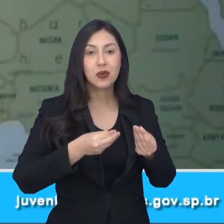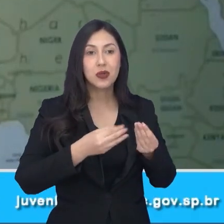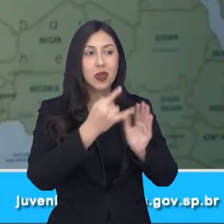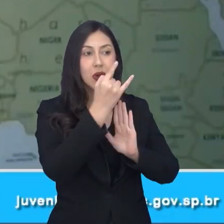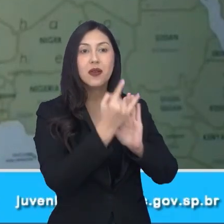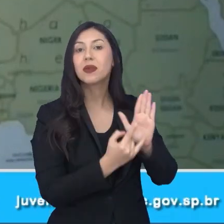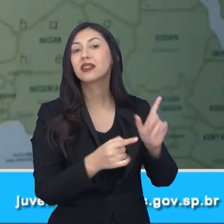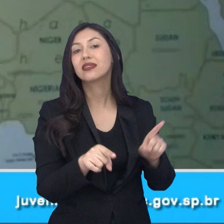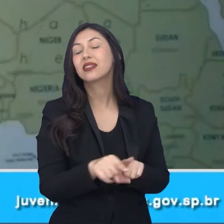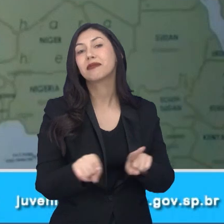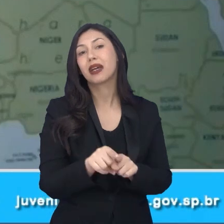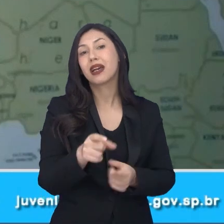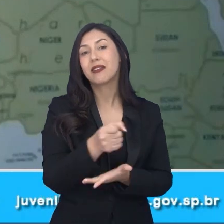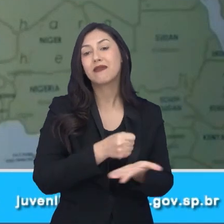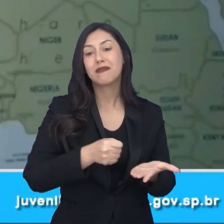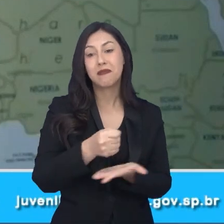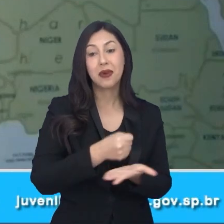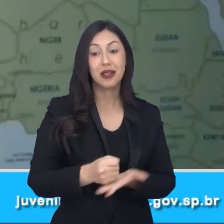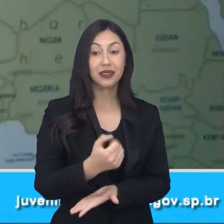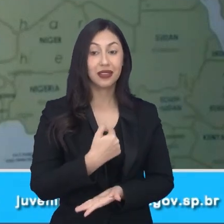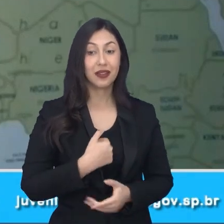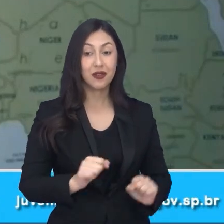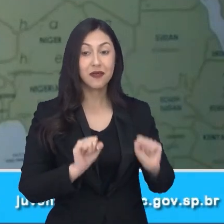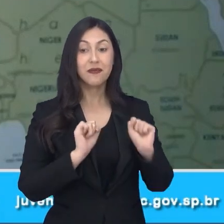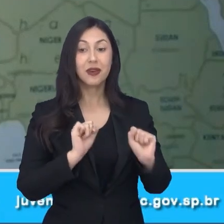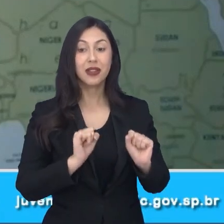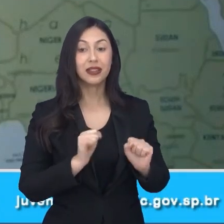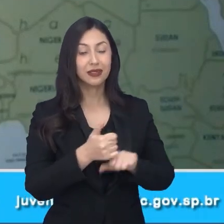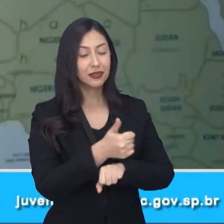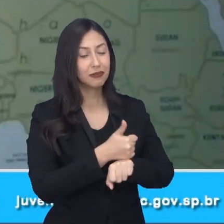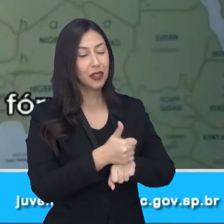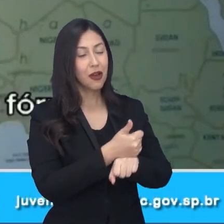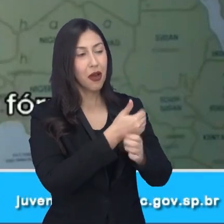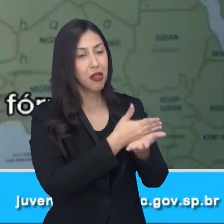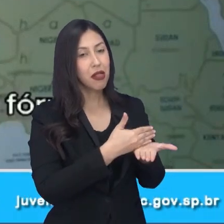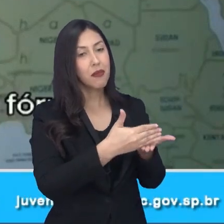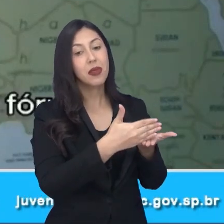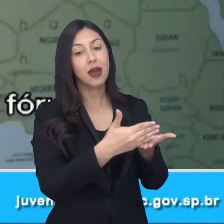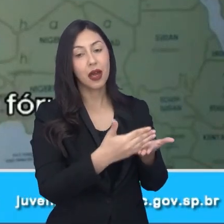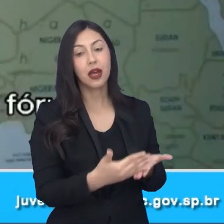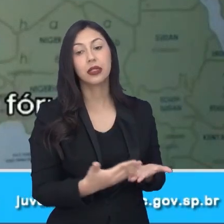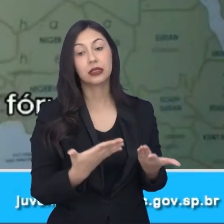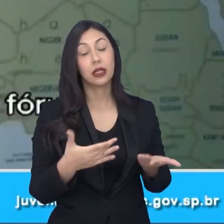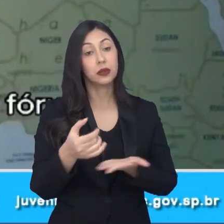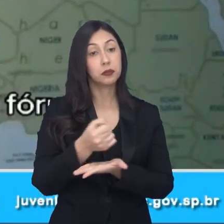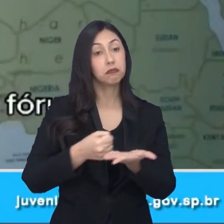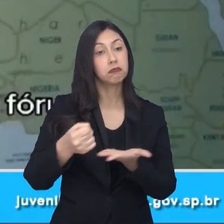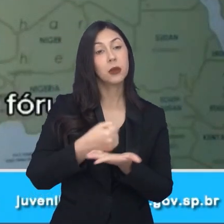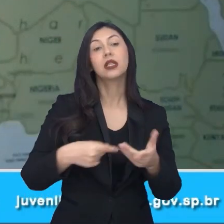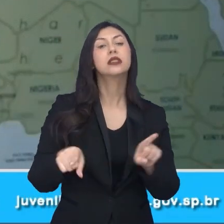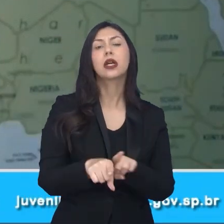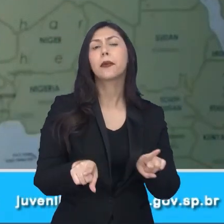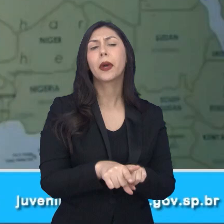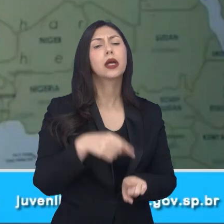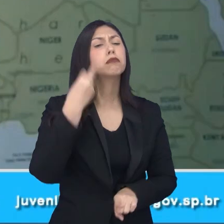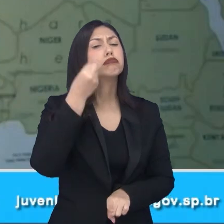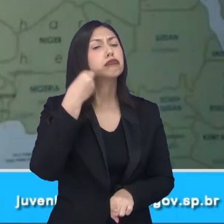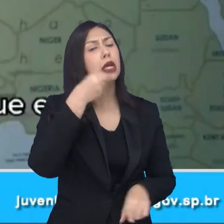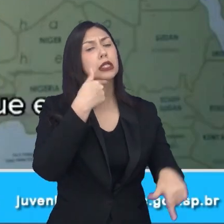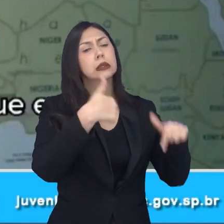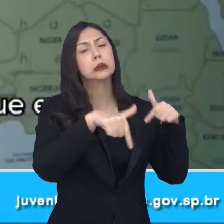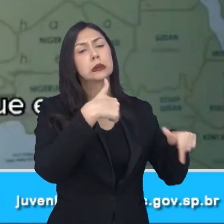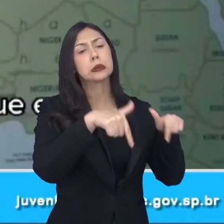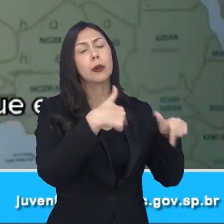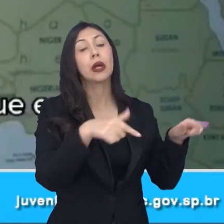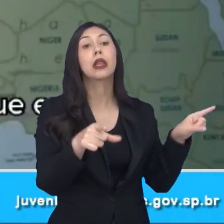deu a base para que eu pudesse entrar na minha vida profissional. Junto com a base que eu também já tinha no fórum, trabalhando como escrevente,